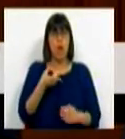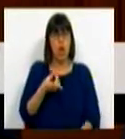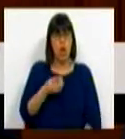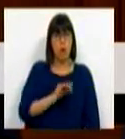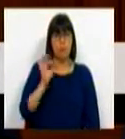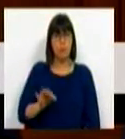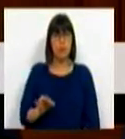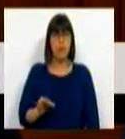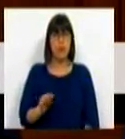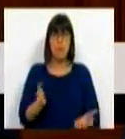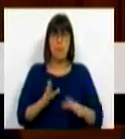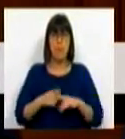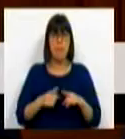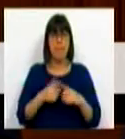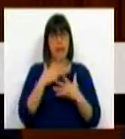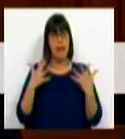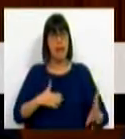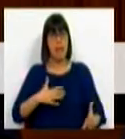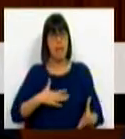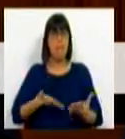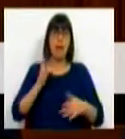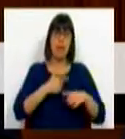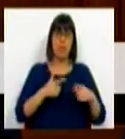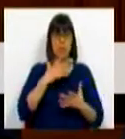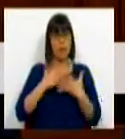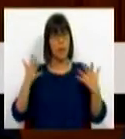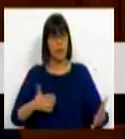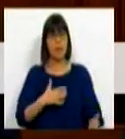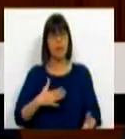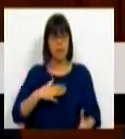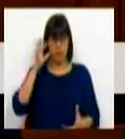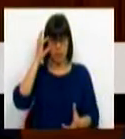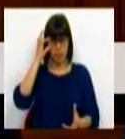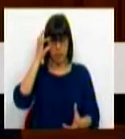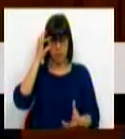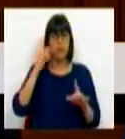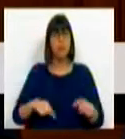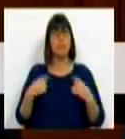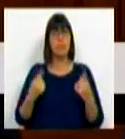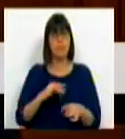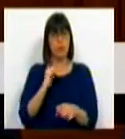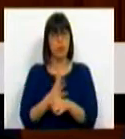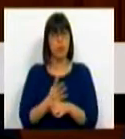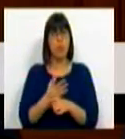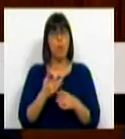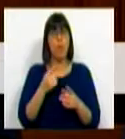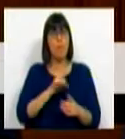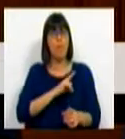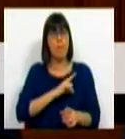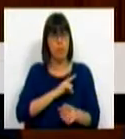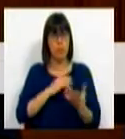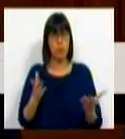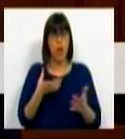9% médias ou grandes empresas, mais médias do que grandes. E depois, outros